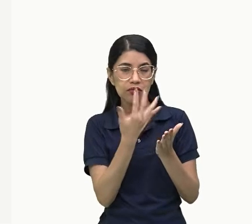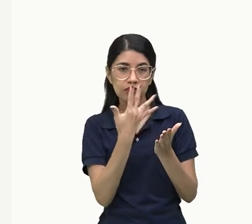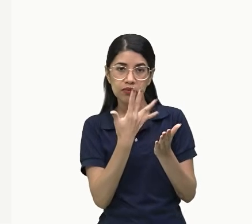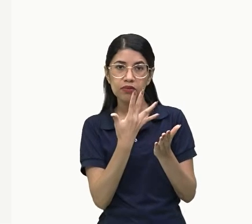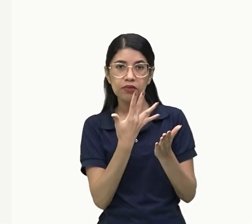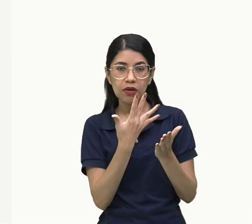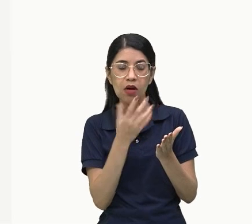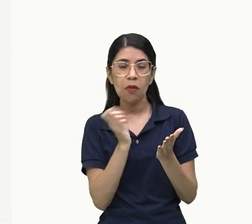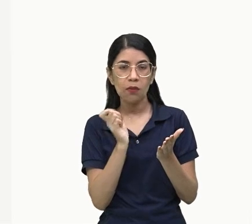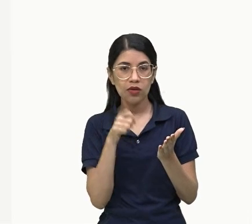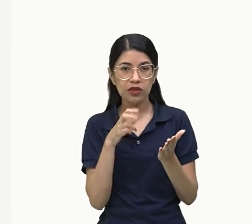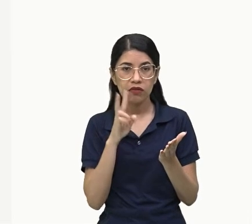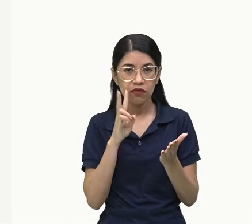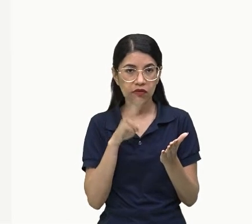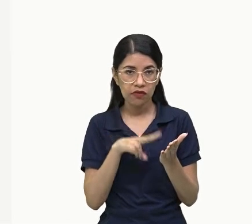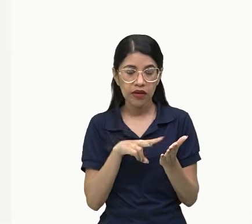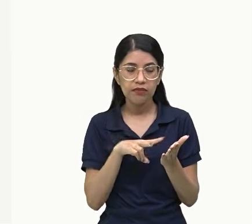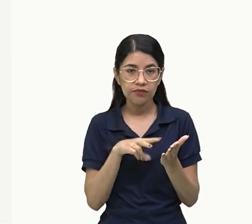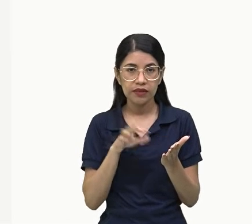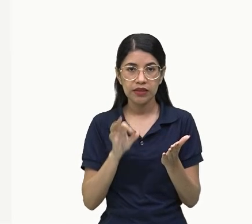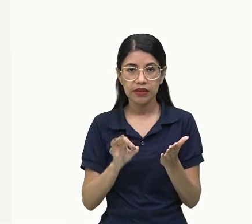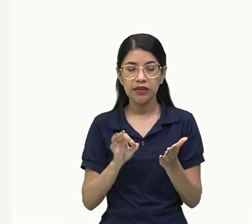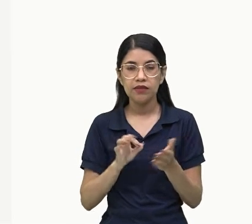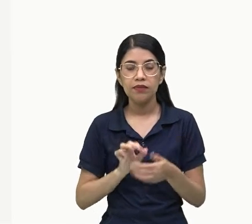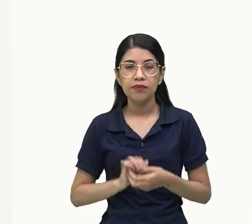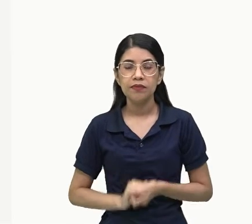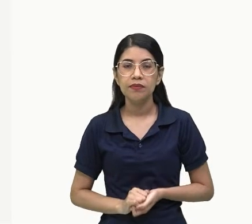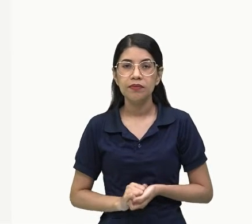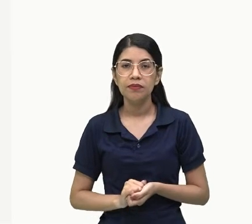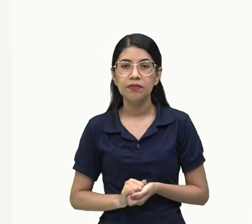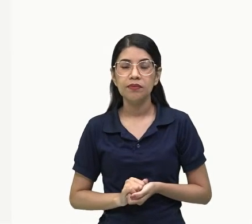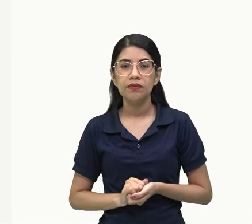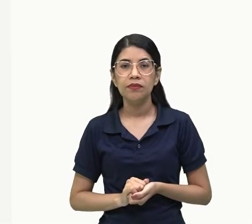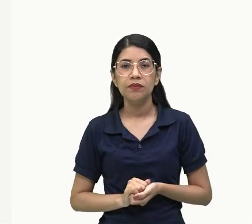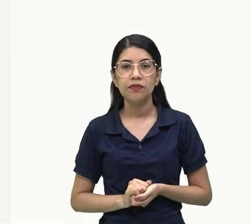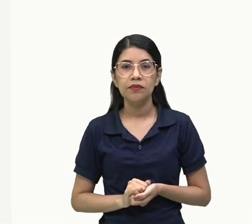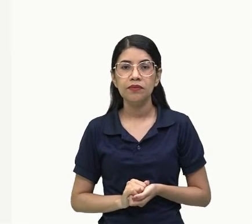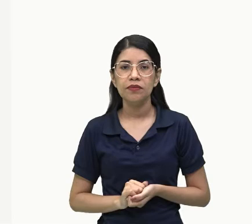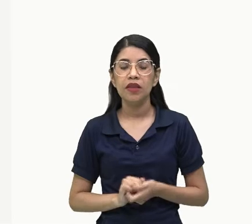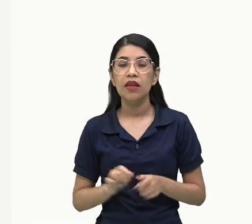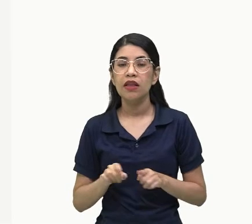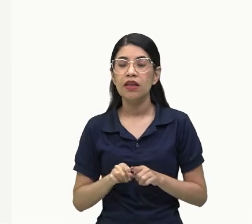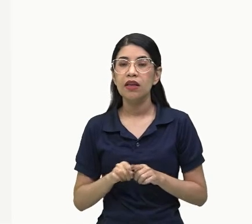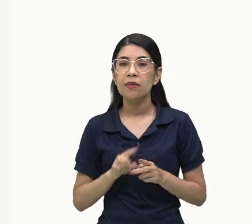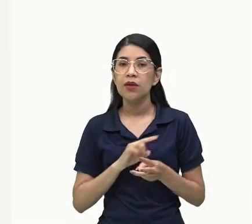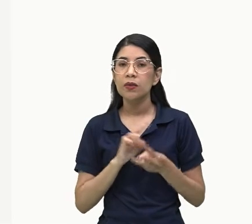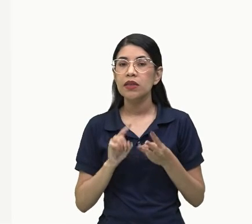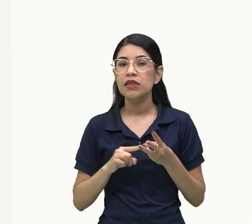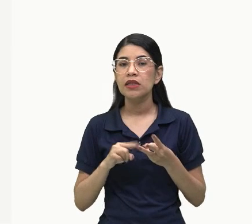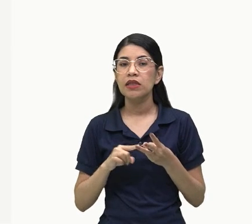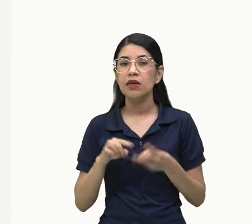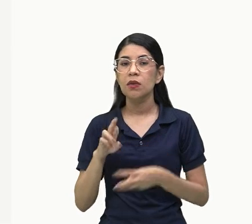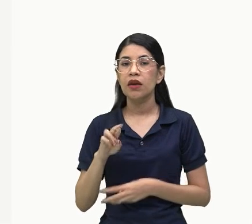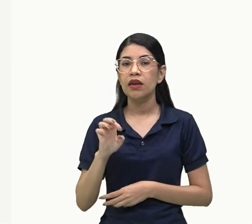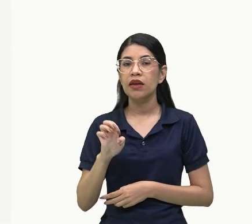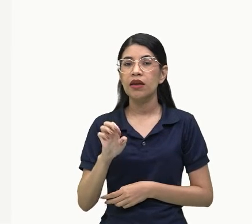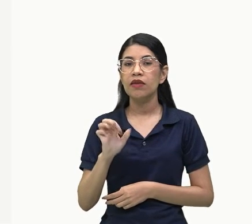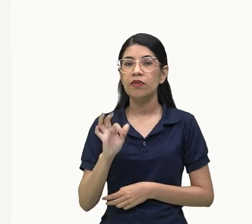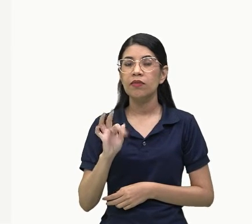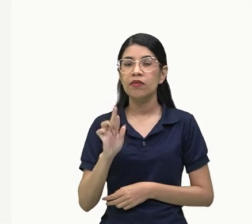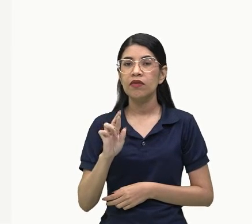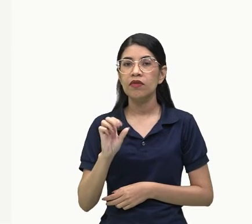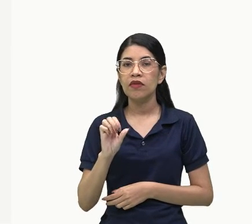Você enxerga o livro. É uma reflexão difusa. Nós temos também a refração, que é aquele